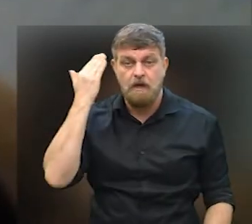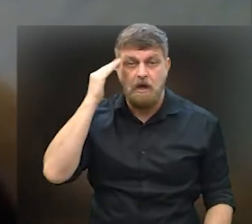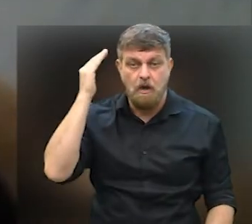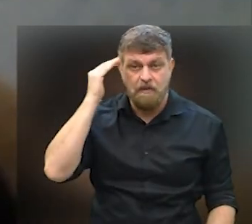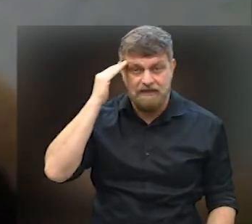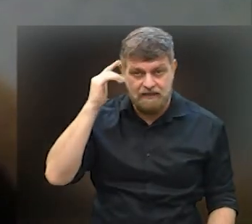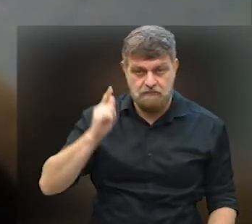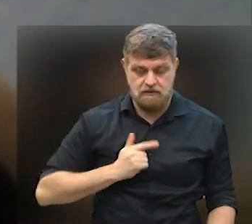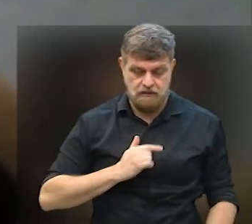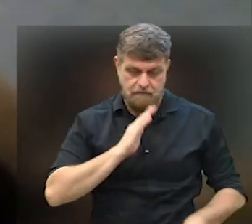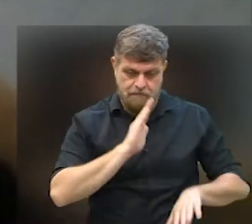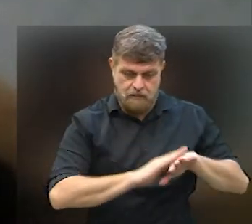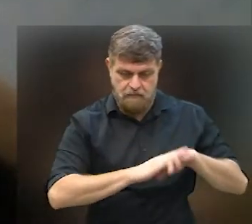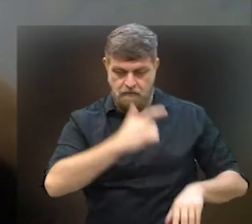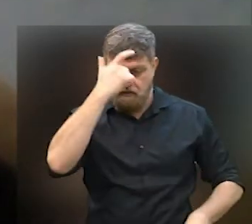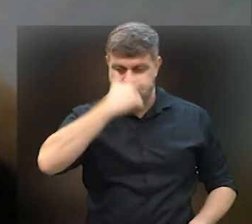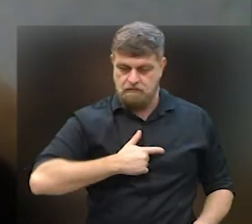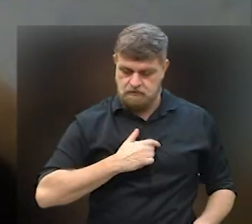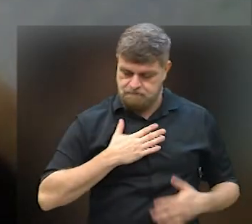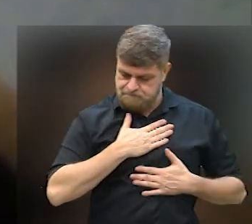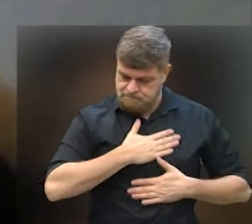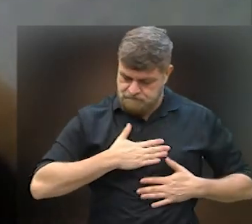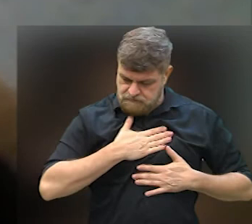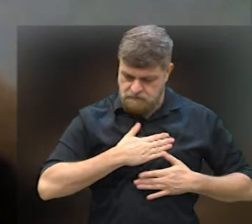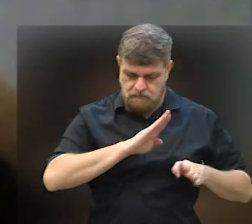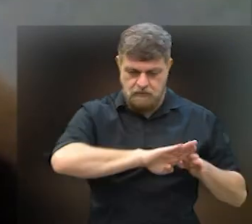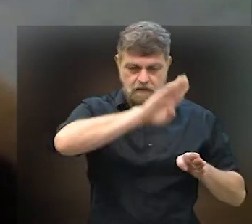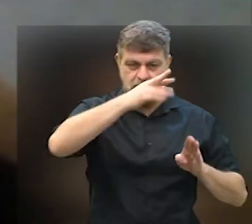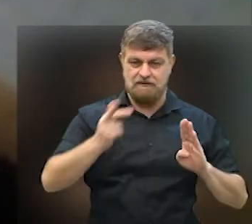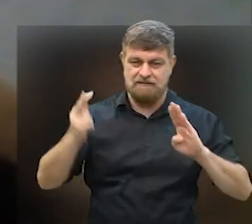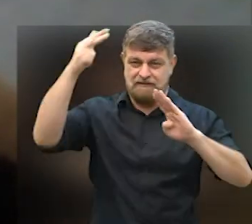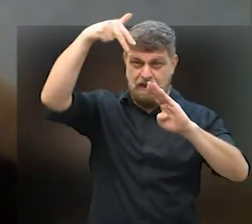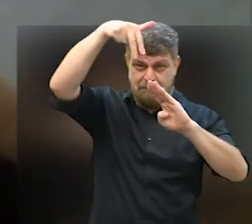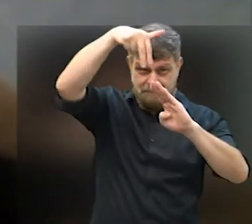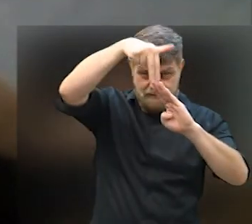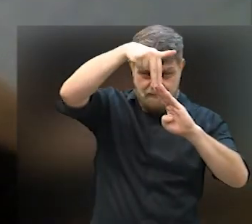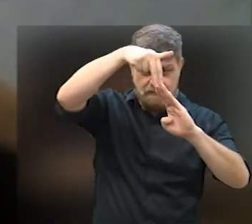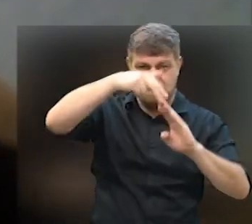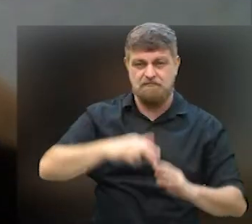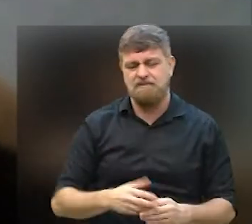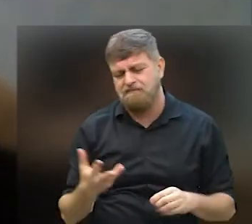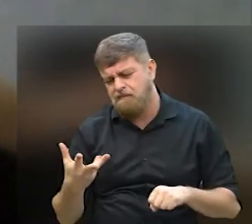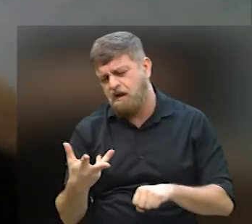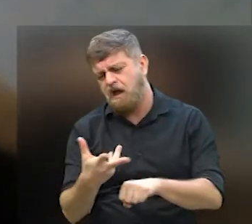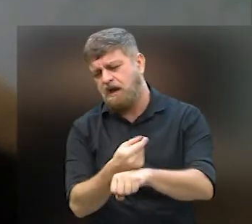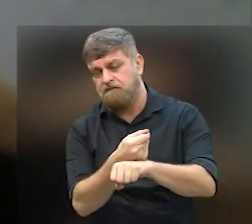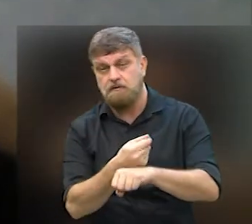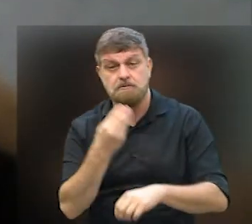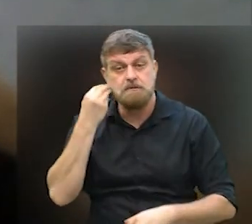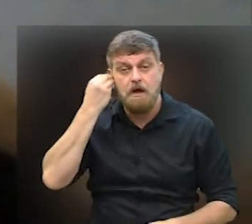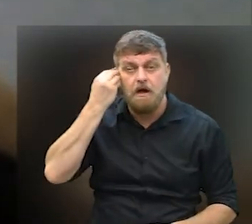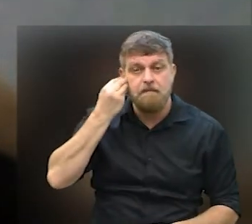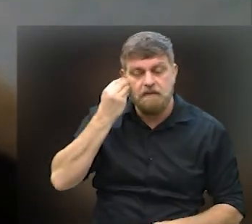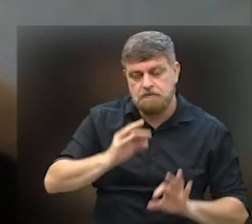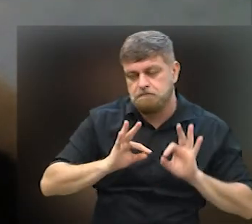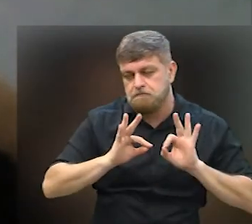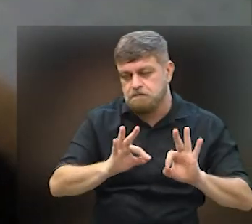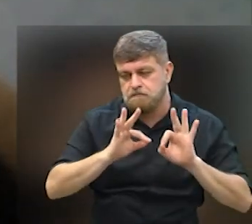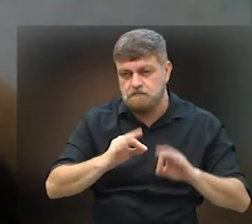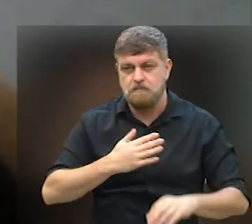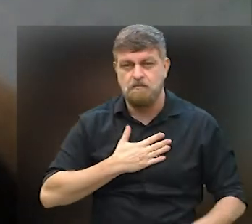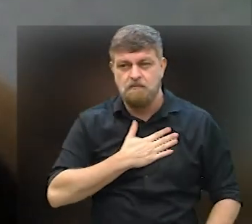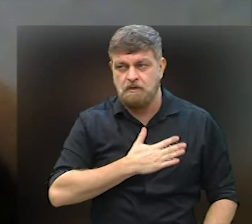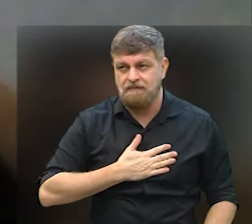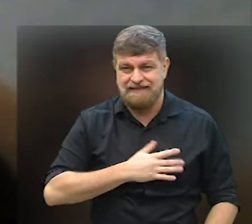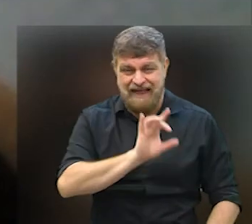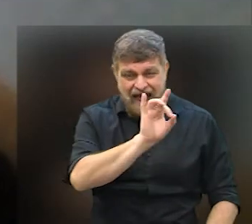que essa realização foi um grande privilégio, estar no Nepal, estar no Everest foi maravilhoso, uma experiência magnífica, e eu